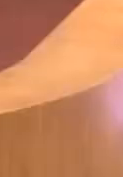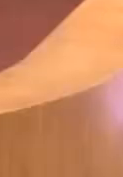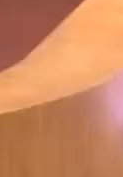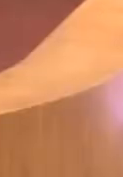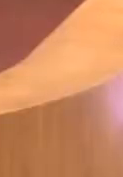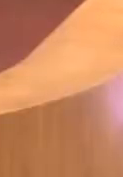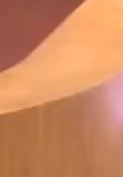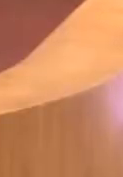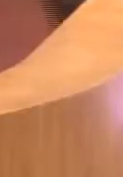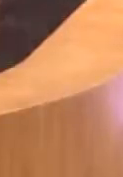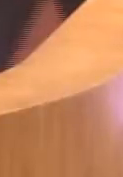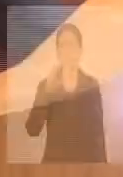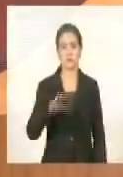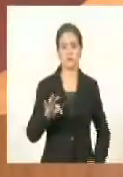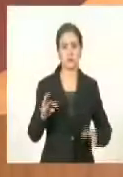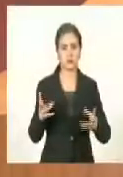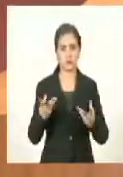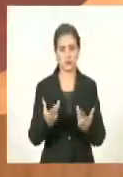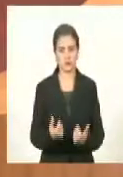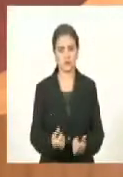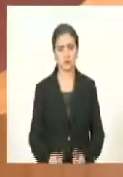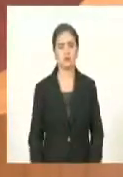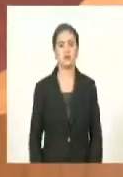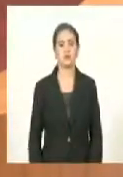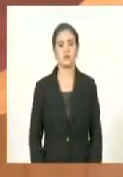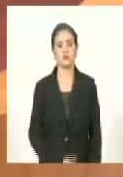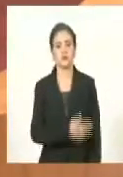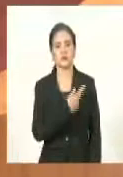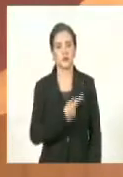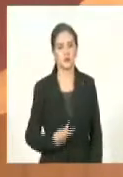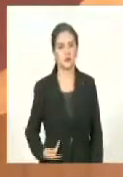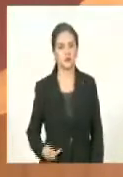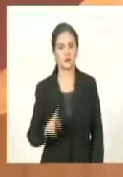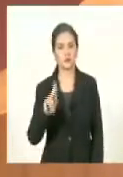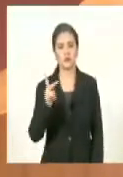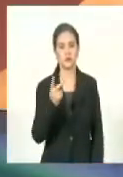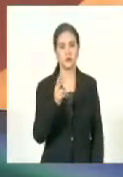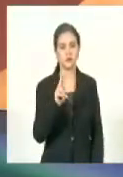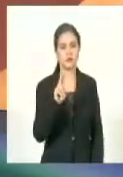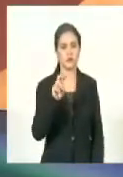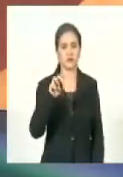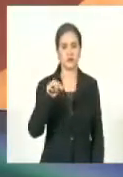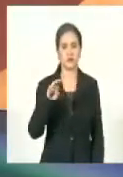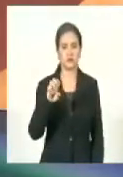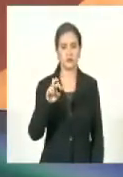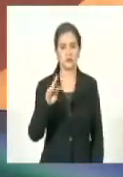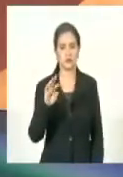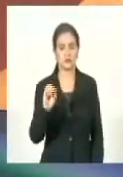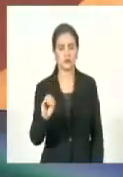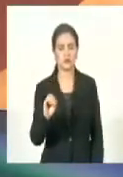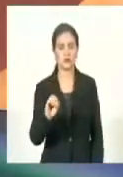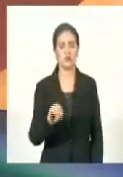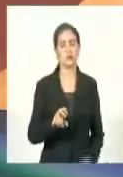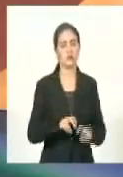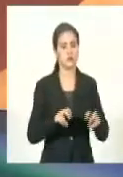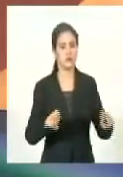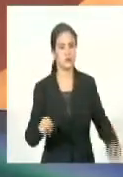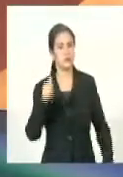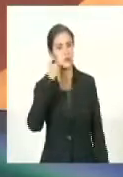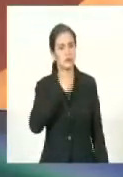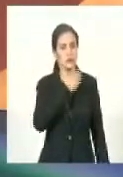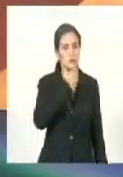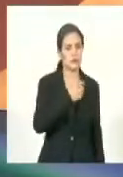Boa tarde a todos, presidente Humberto Coutinho, membros da mesa, deputados e